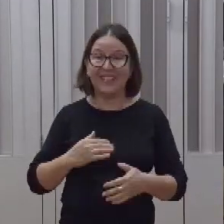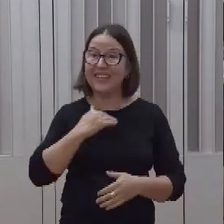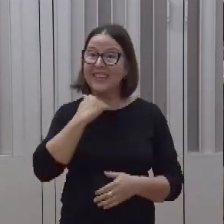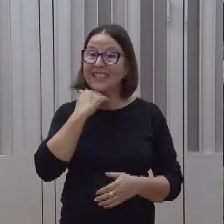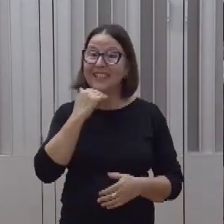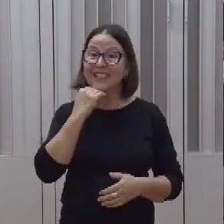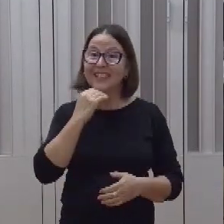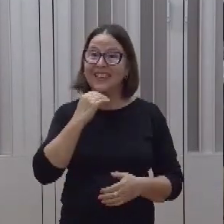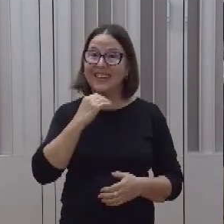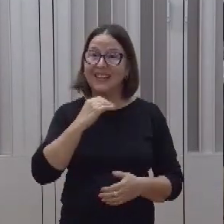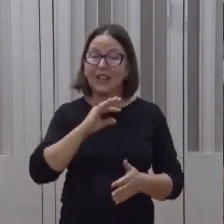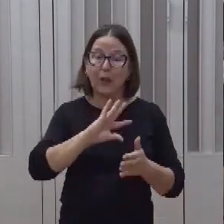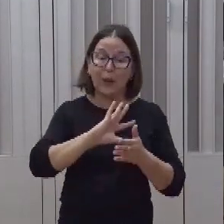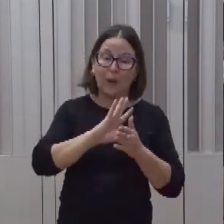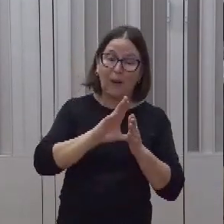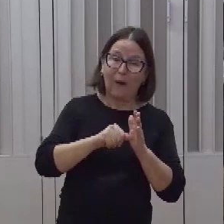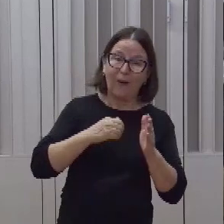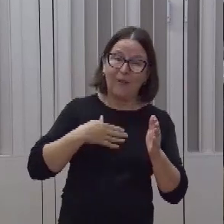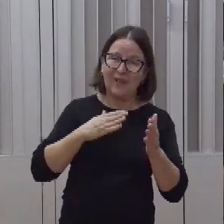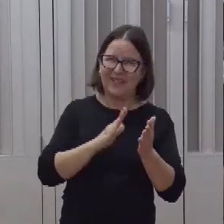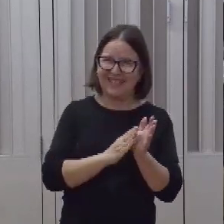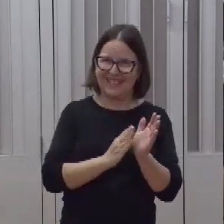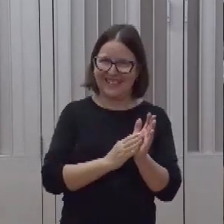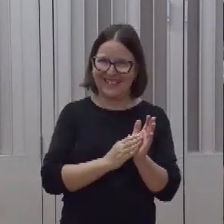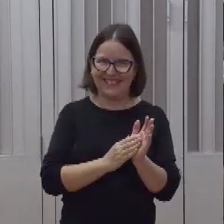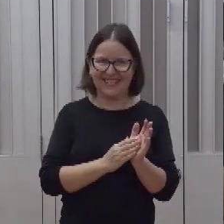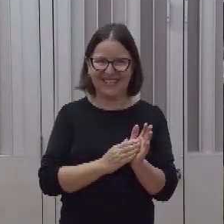Ninguém as arrebatará das minhas mãos.